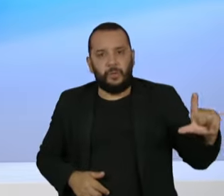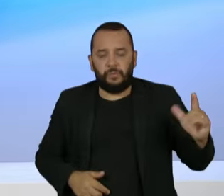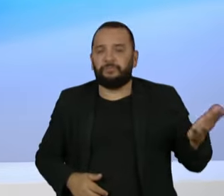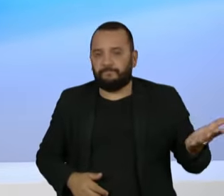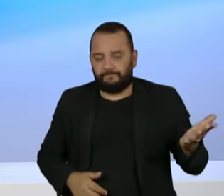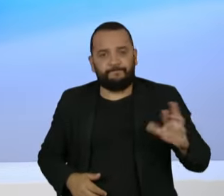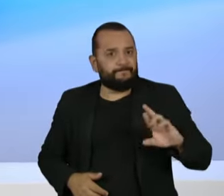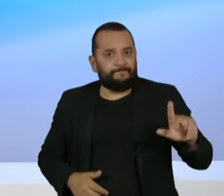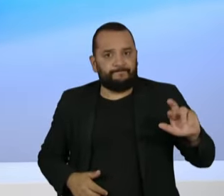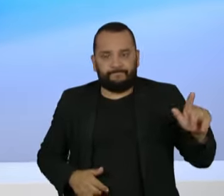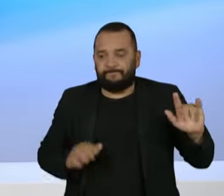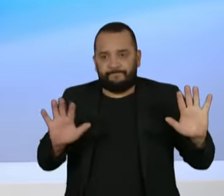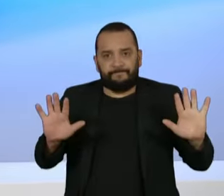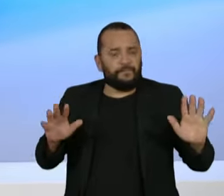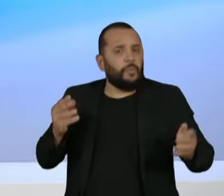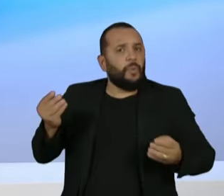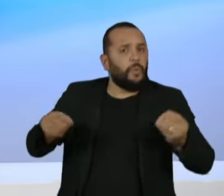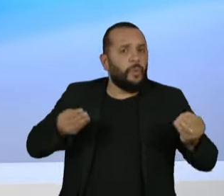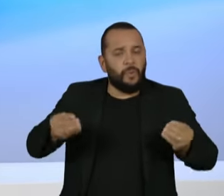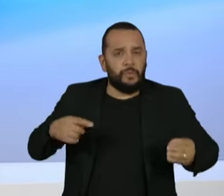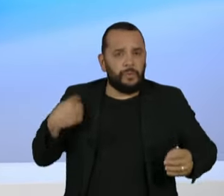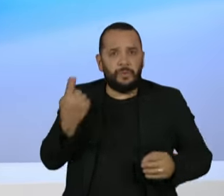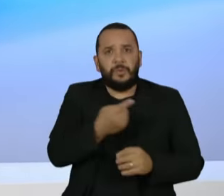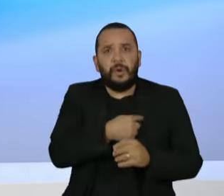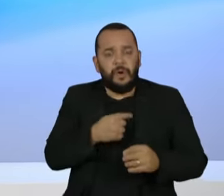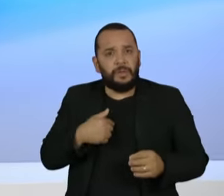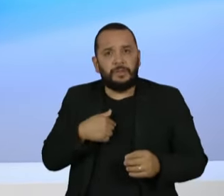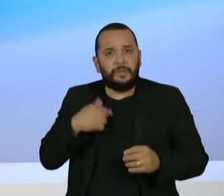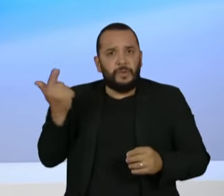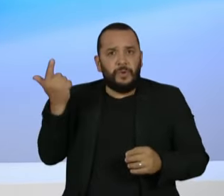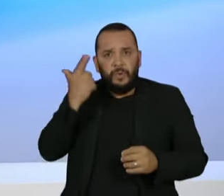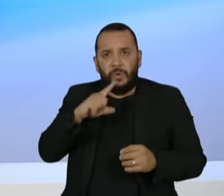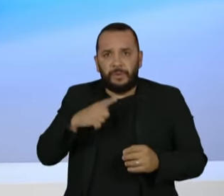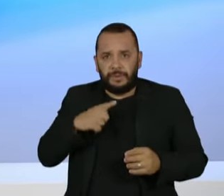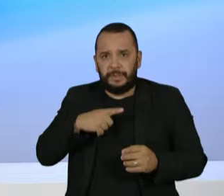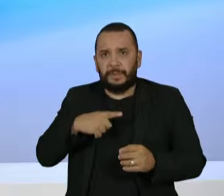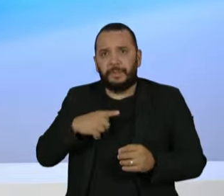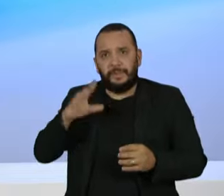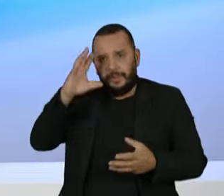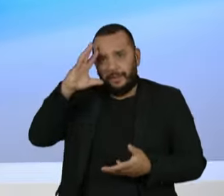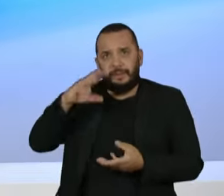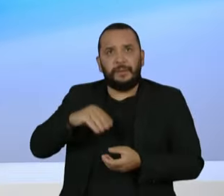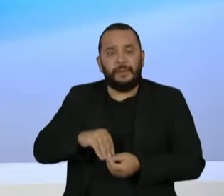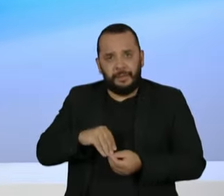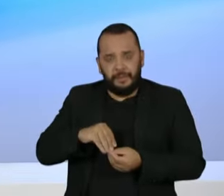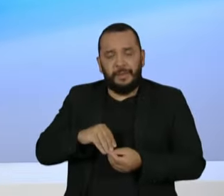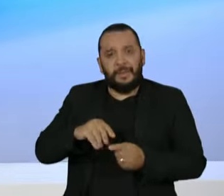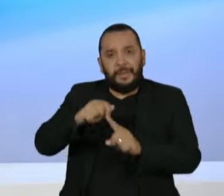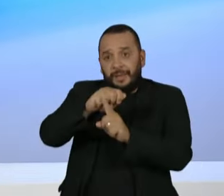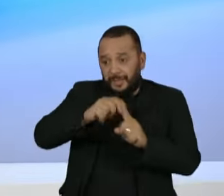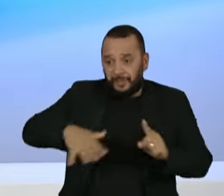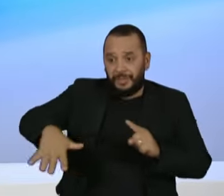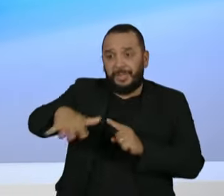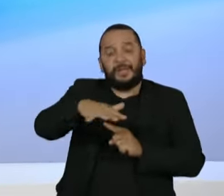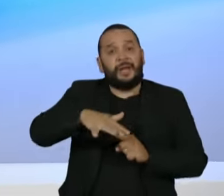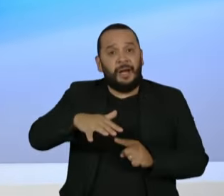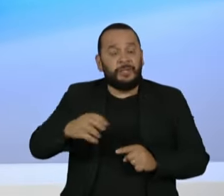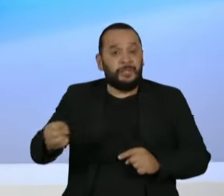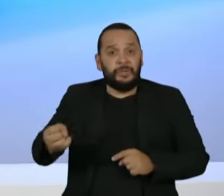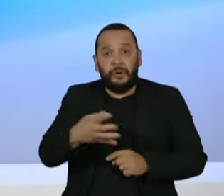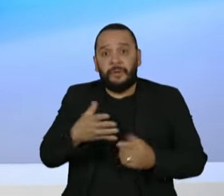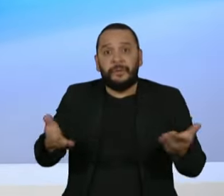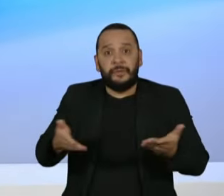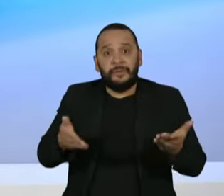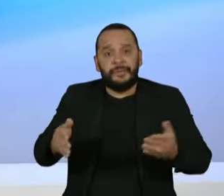tentar pegar esse barco e recuperar esse tempo perdido e entender esse mundo nas empresas nos